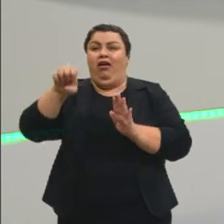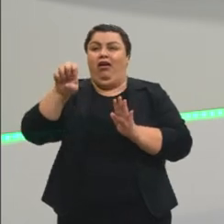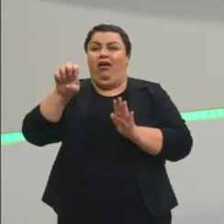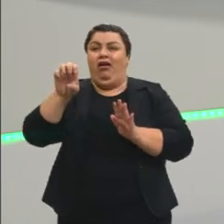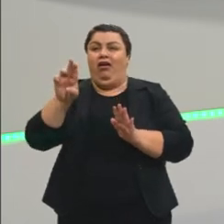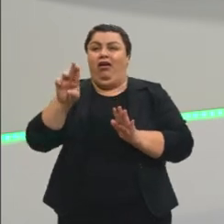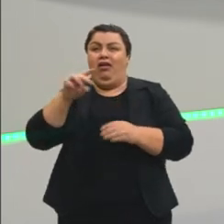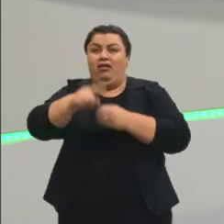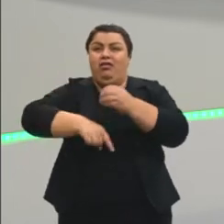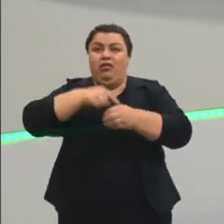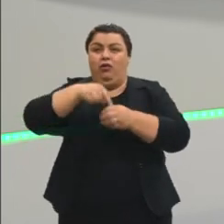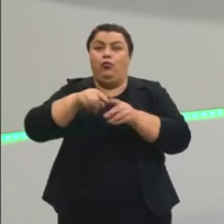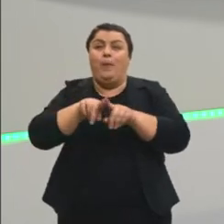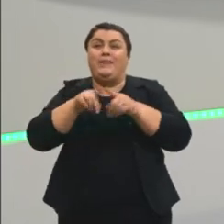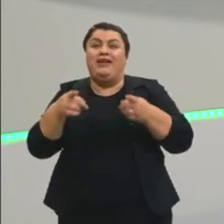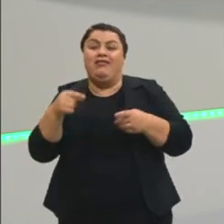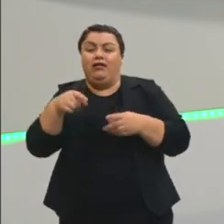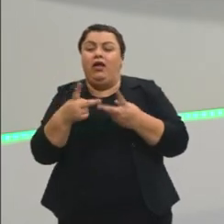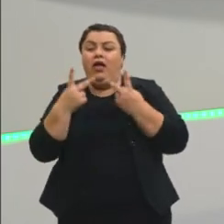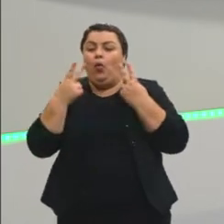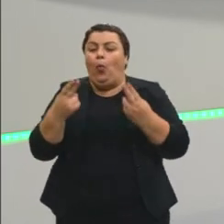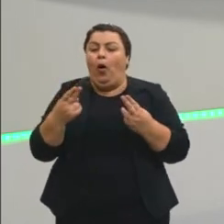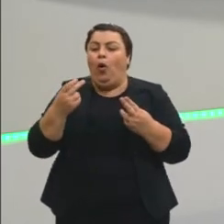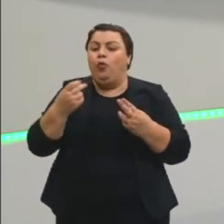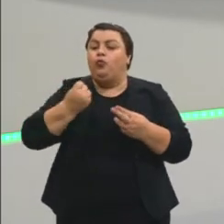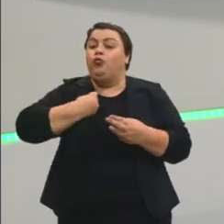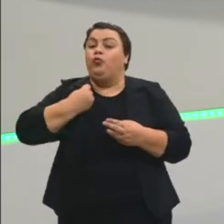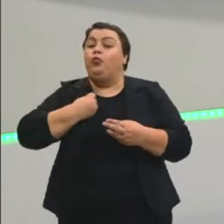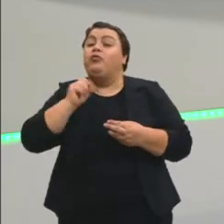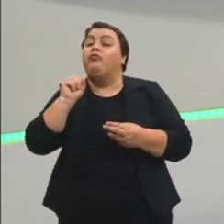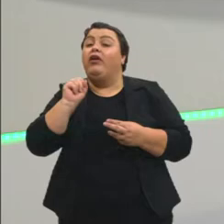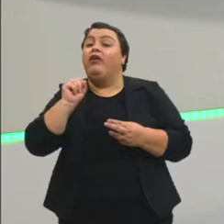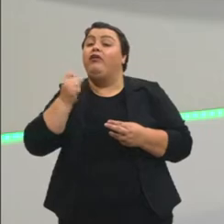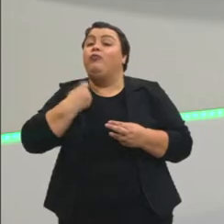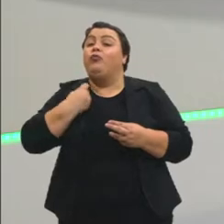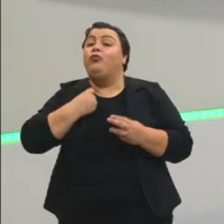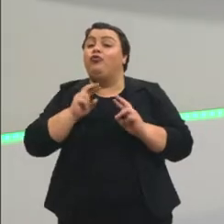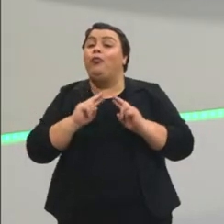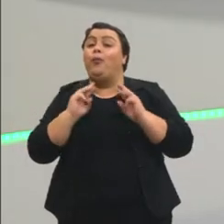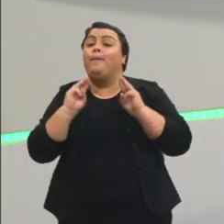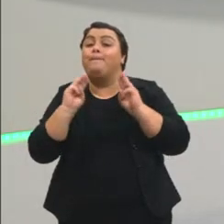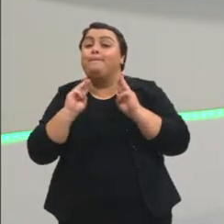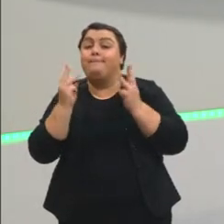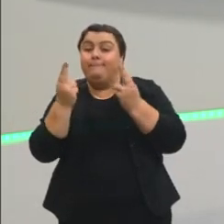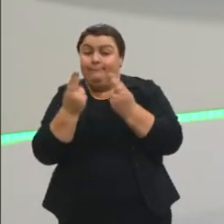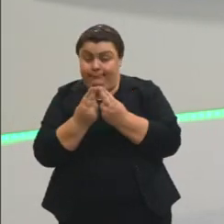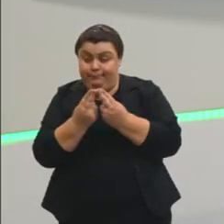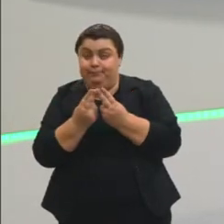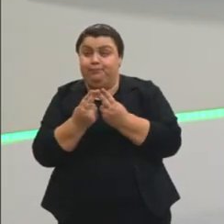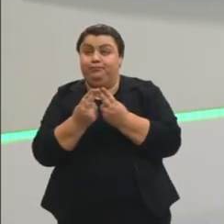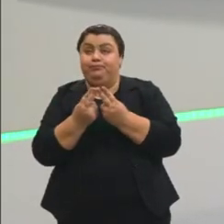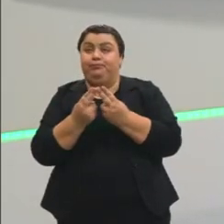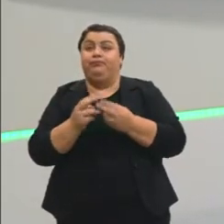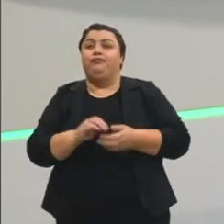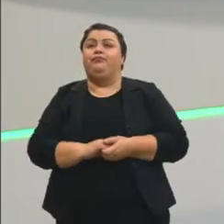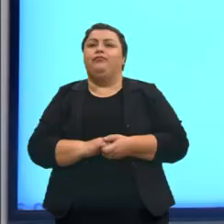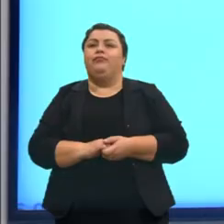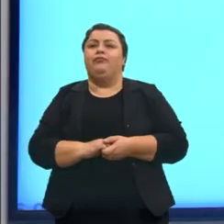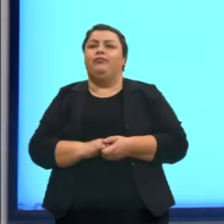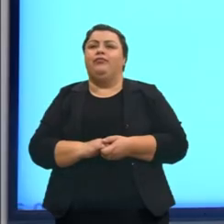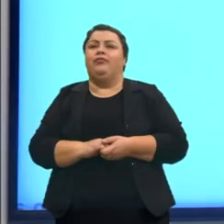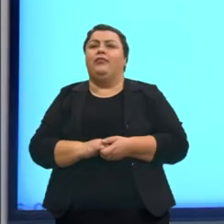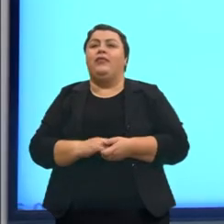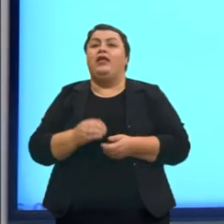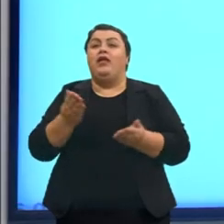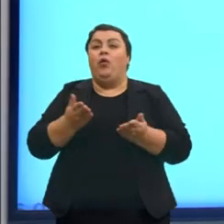mas ele é semelhante no seu número de massa aquele númerozinho que vai em cima ó a e